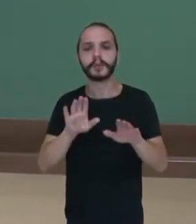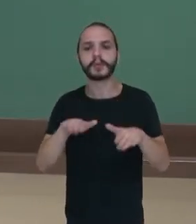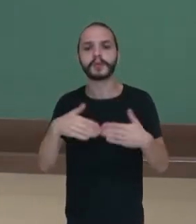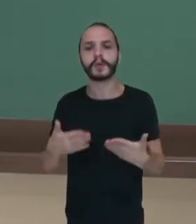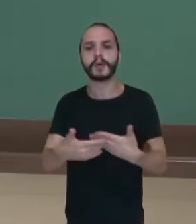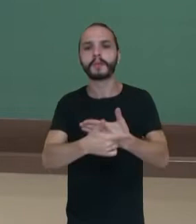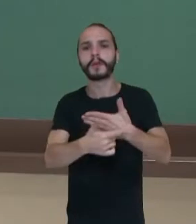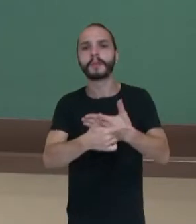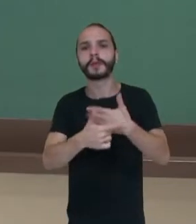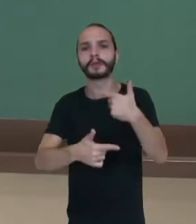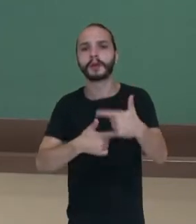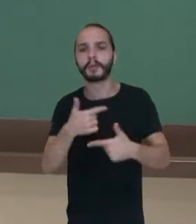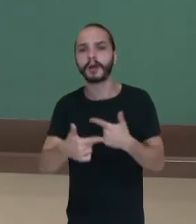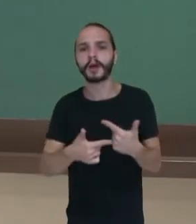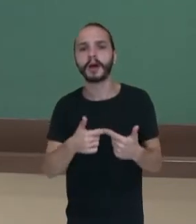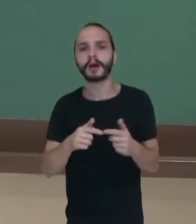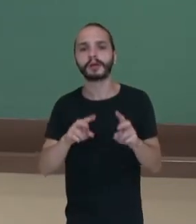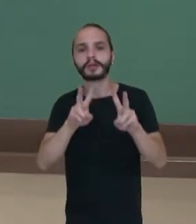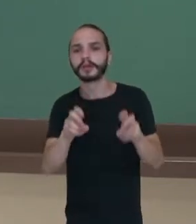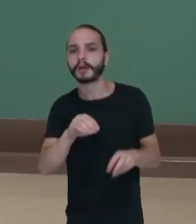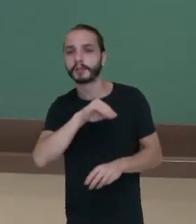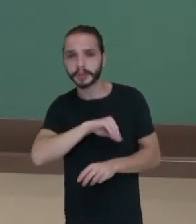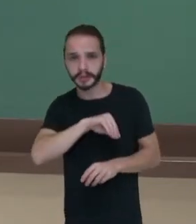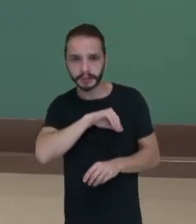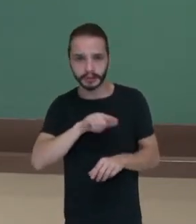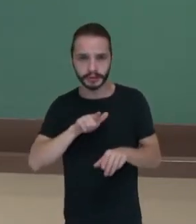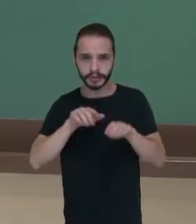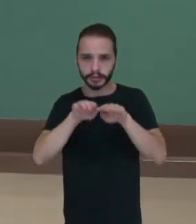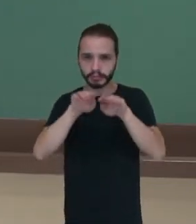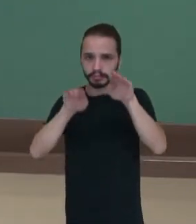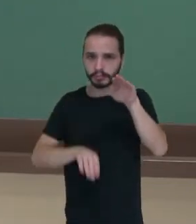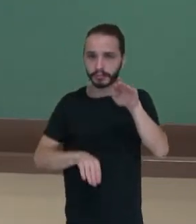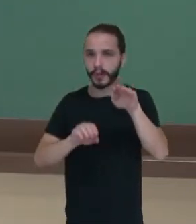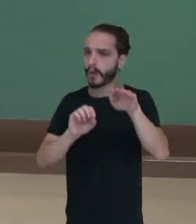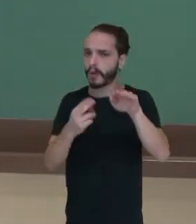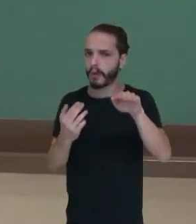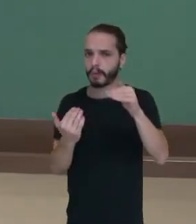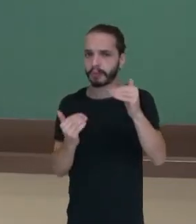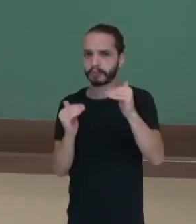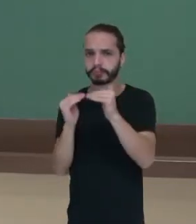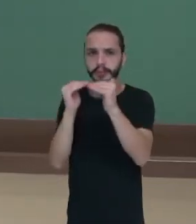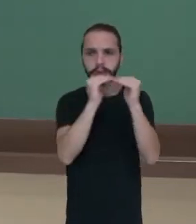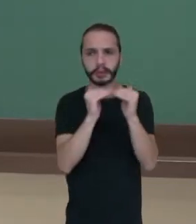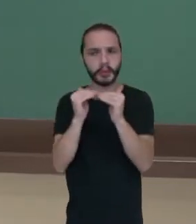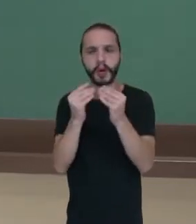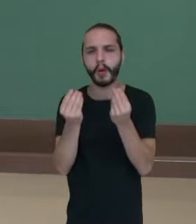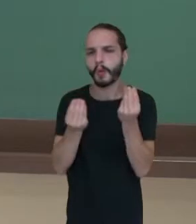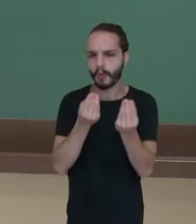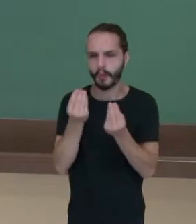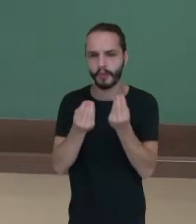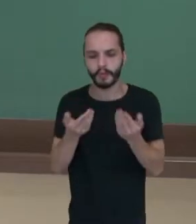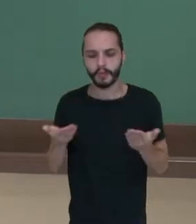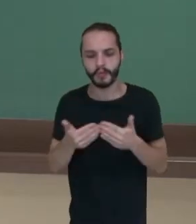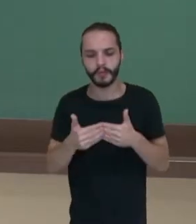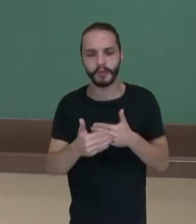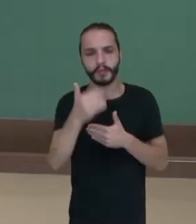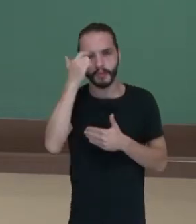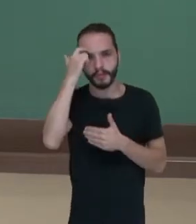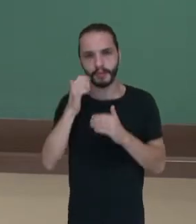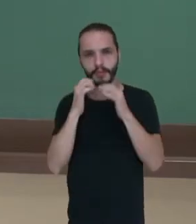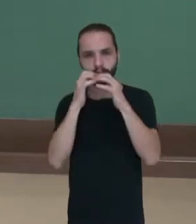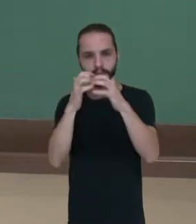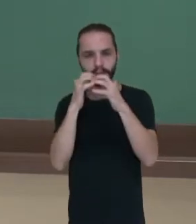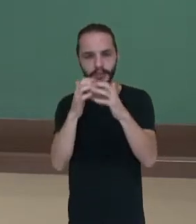desenvolvidas, em relação à remuneração? Ou será que é tudo igual? Então vamos refletir um pouquinho a respeito do tema,